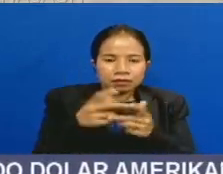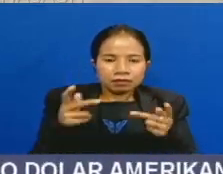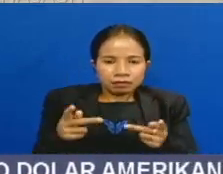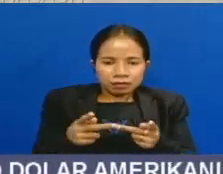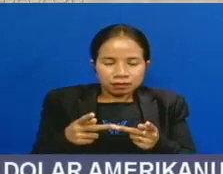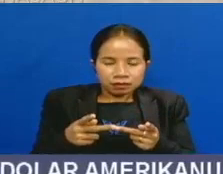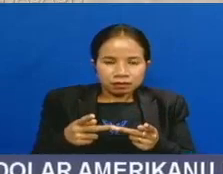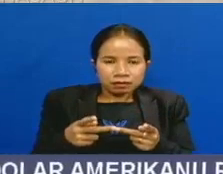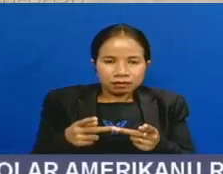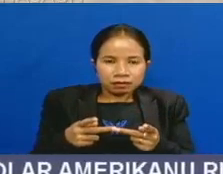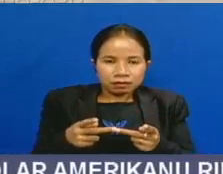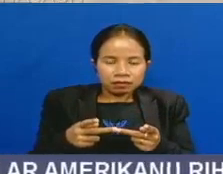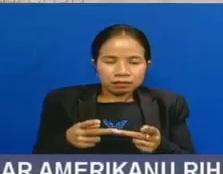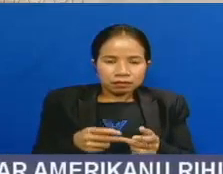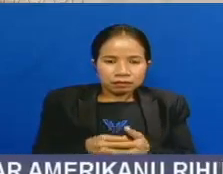mak